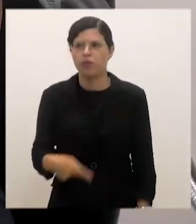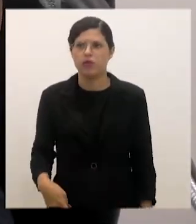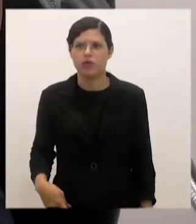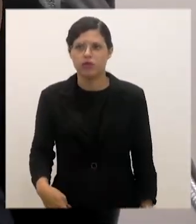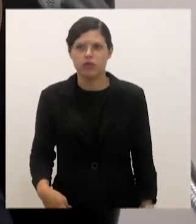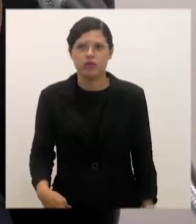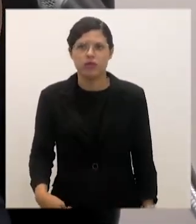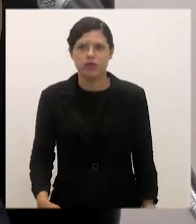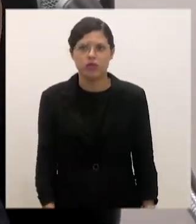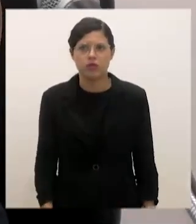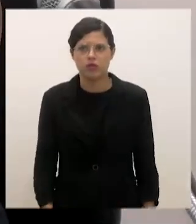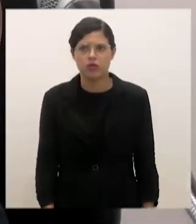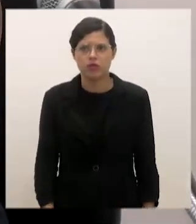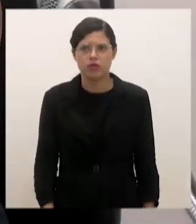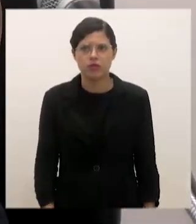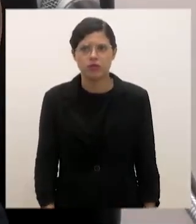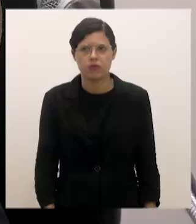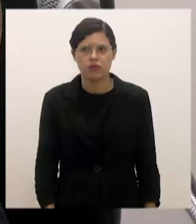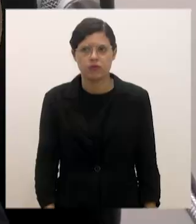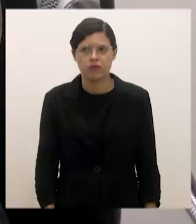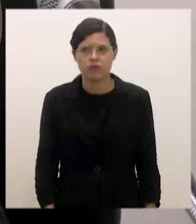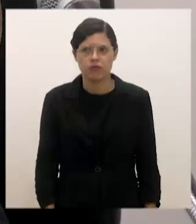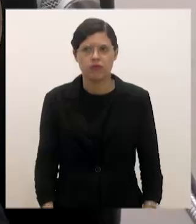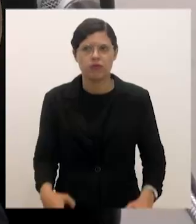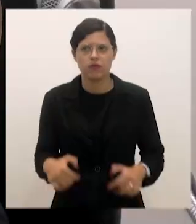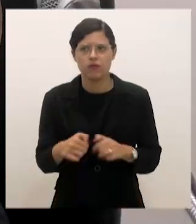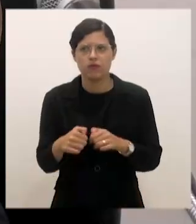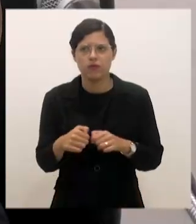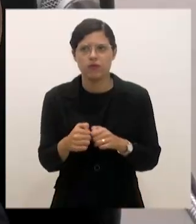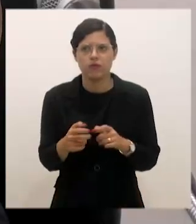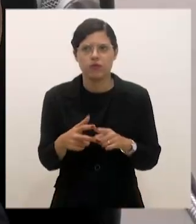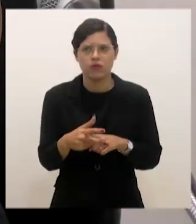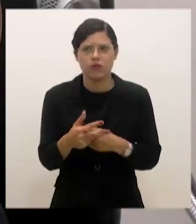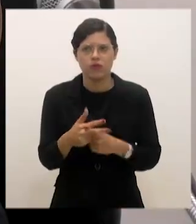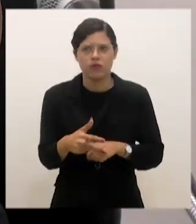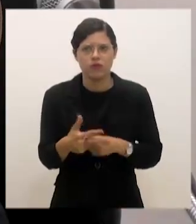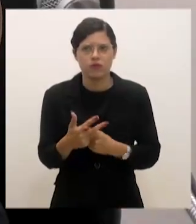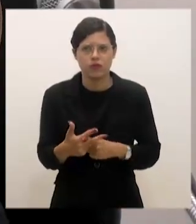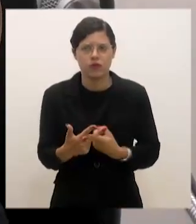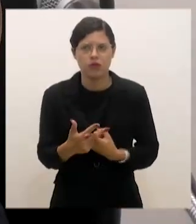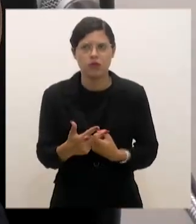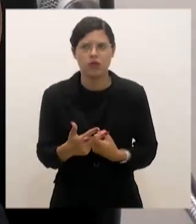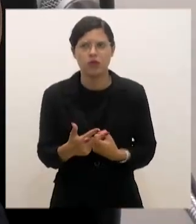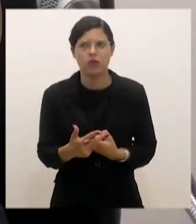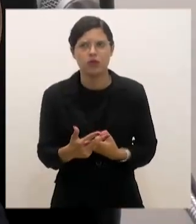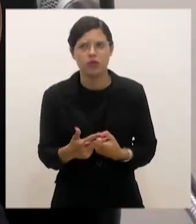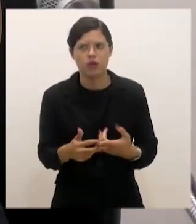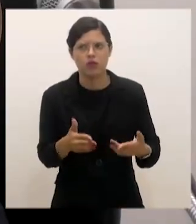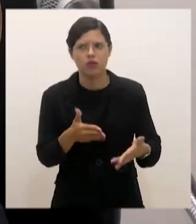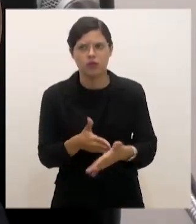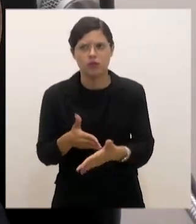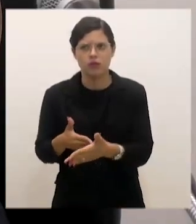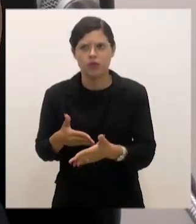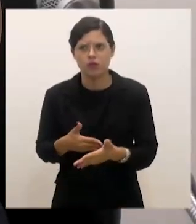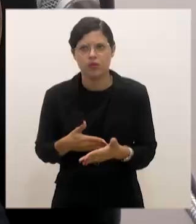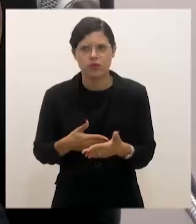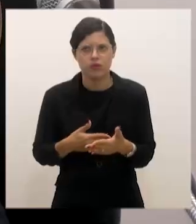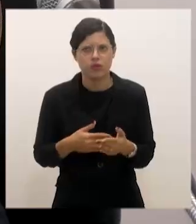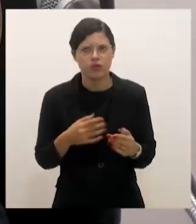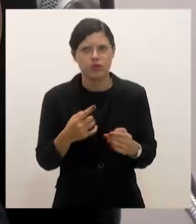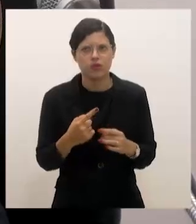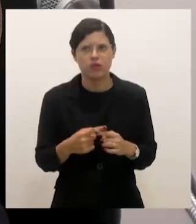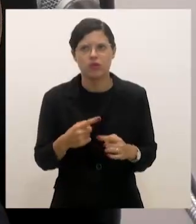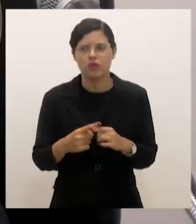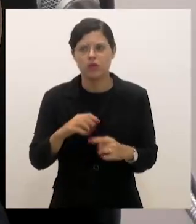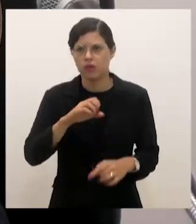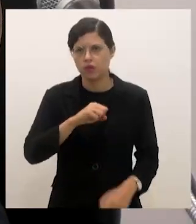que fizesse essa retificação, essa correção dos limites, porque, por exemplo, São